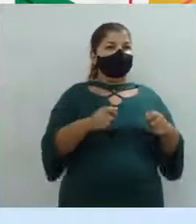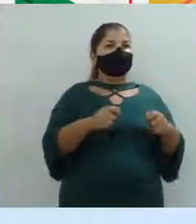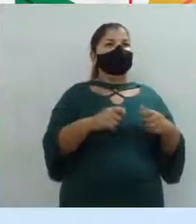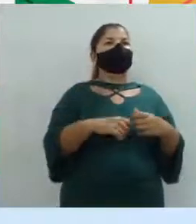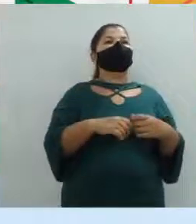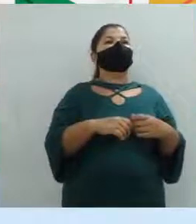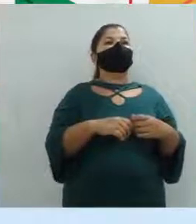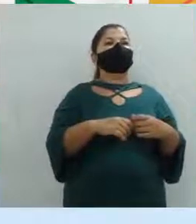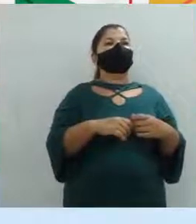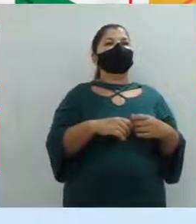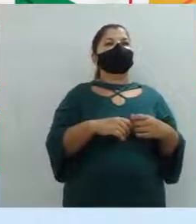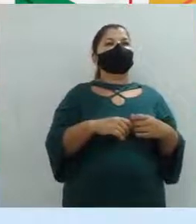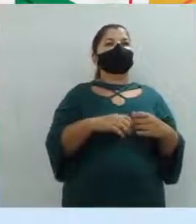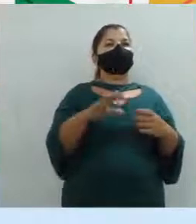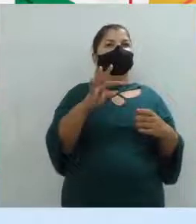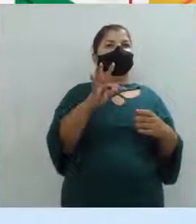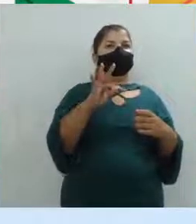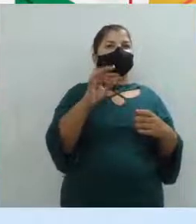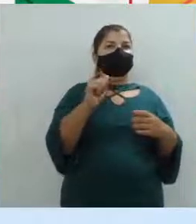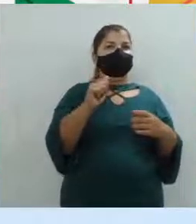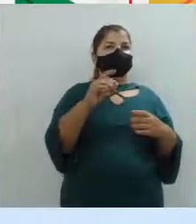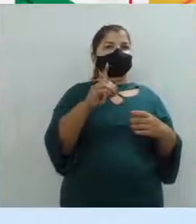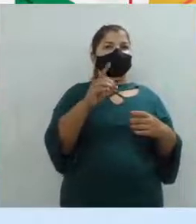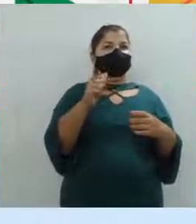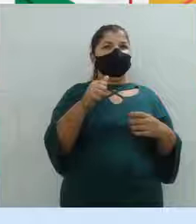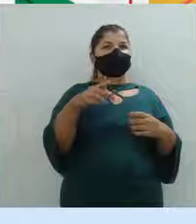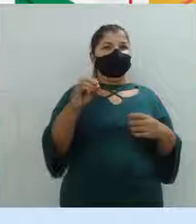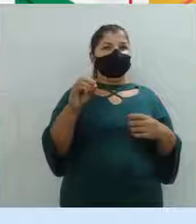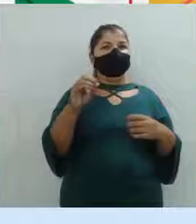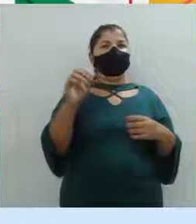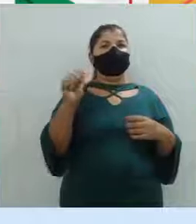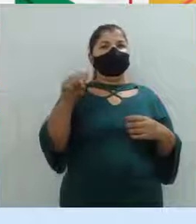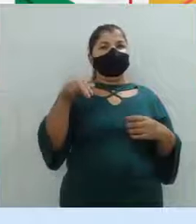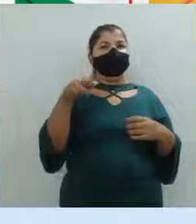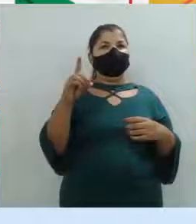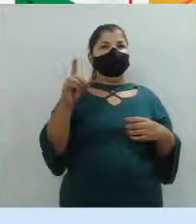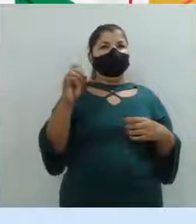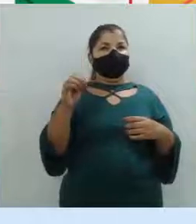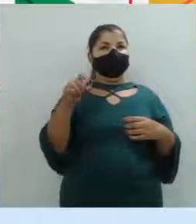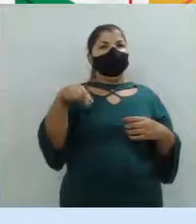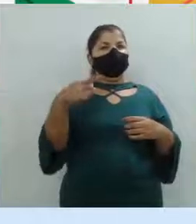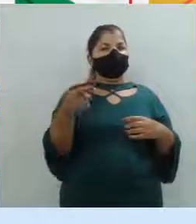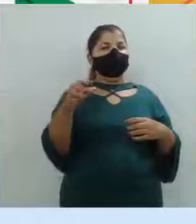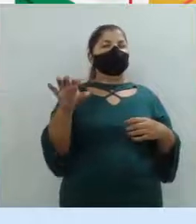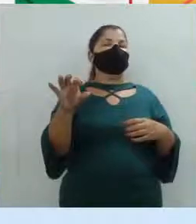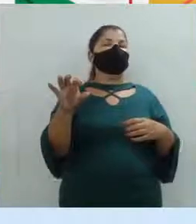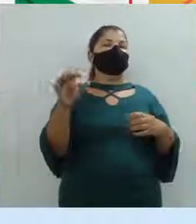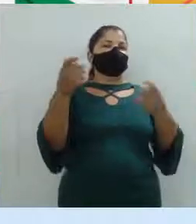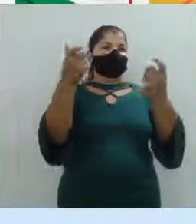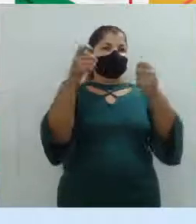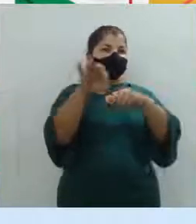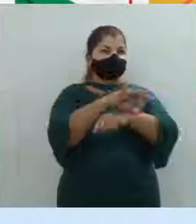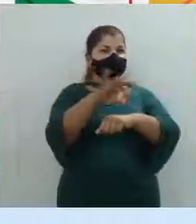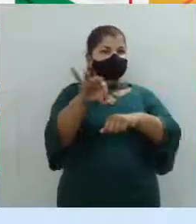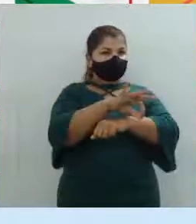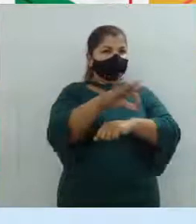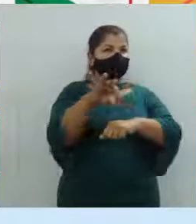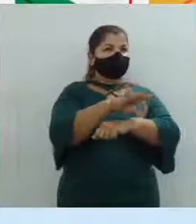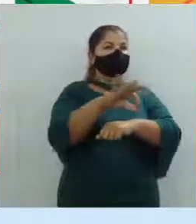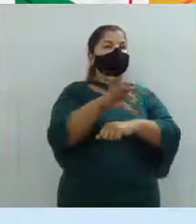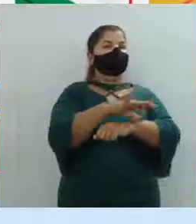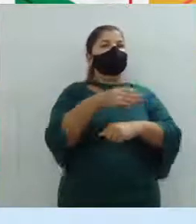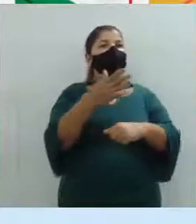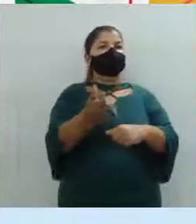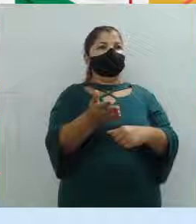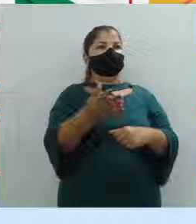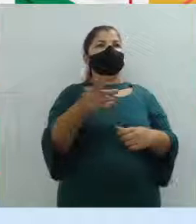Ando, certo? Então, Tadao Ando, ele é um arquiteto que vai